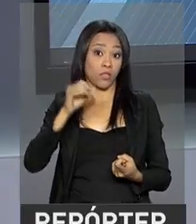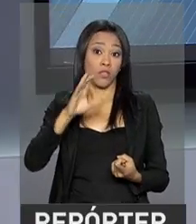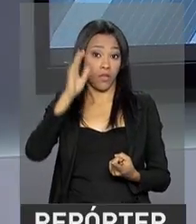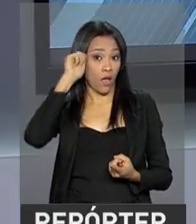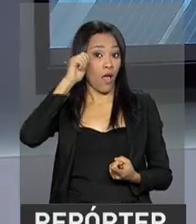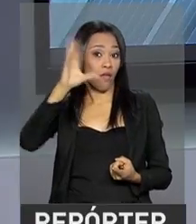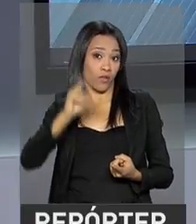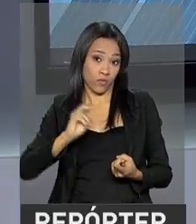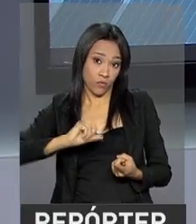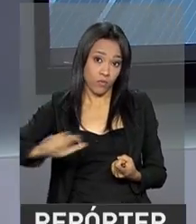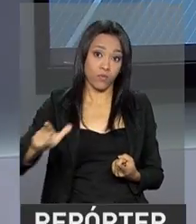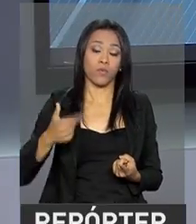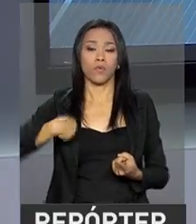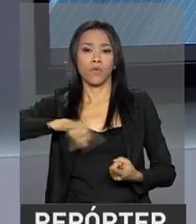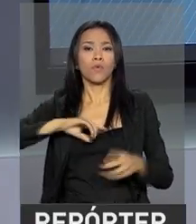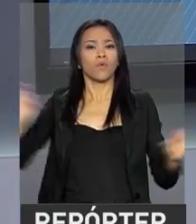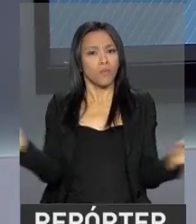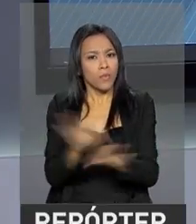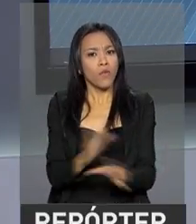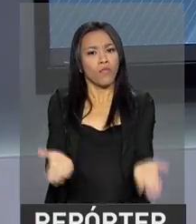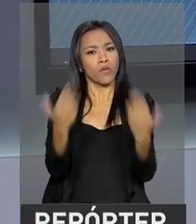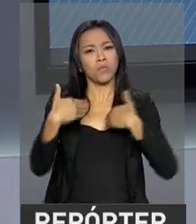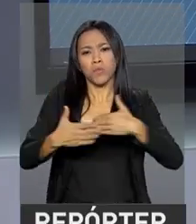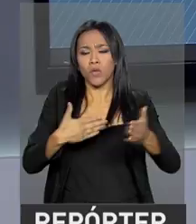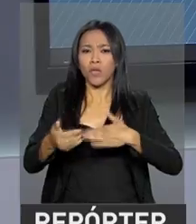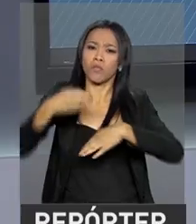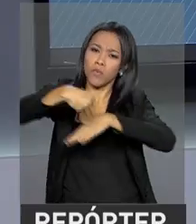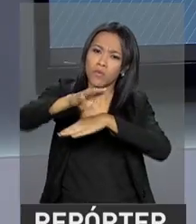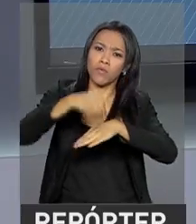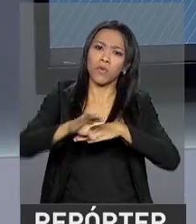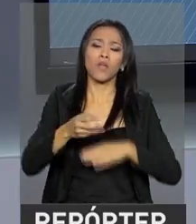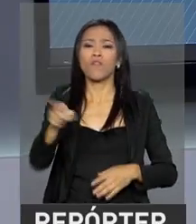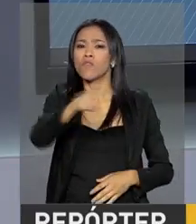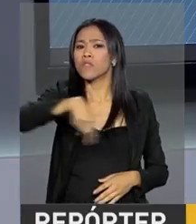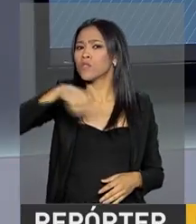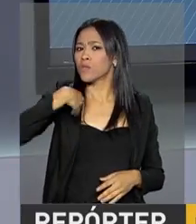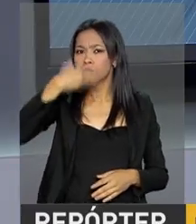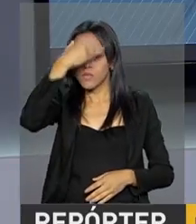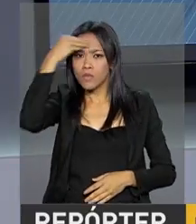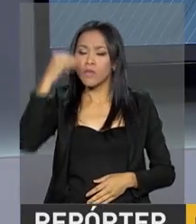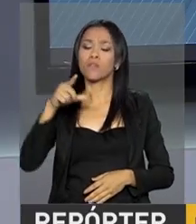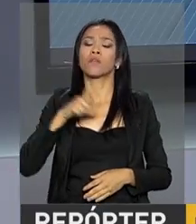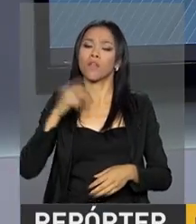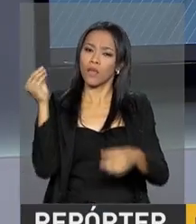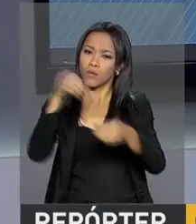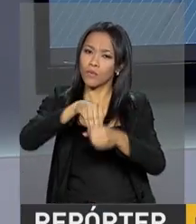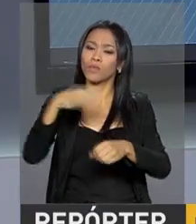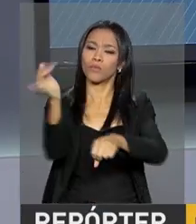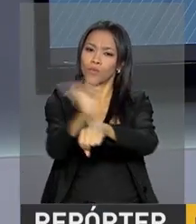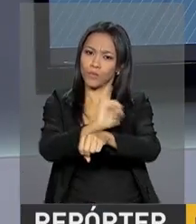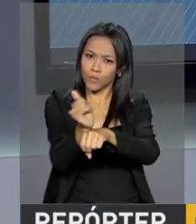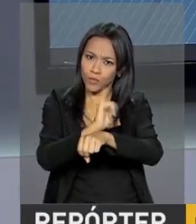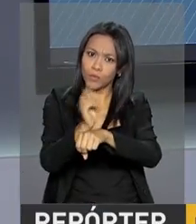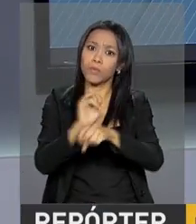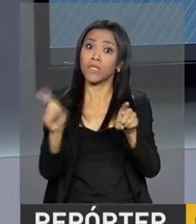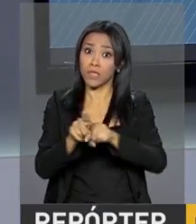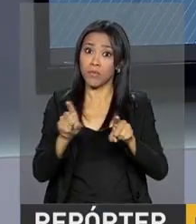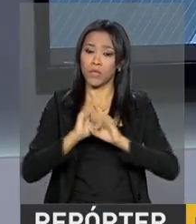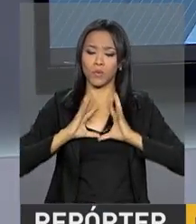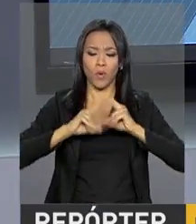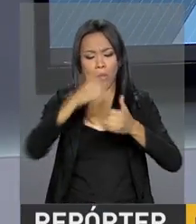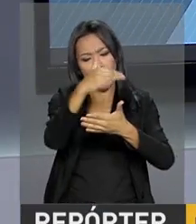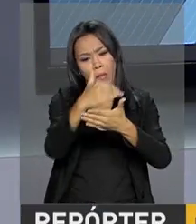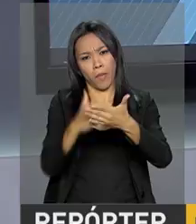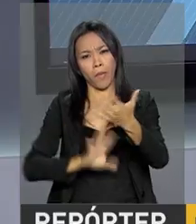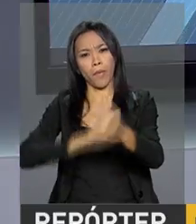por aqui, voltamos a qualquer momento com outras informações. Não esqueça que nossas reportagens estão disponíveis no YouTube e toda a